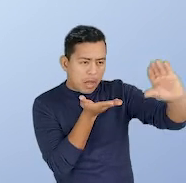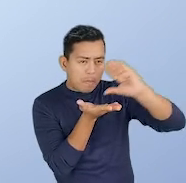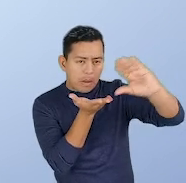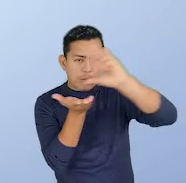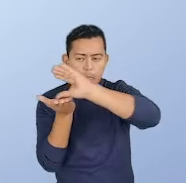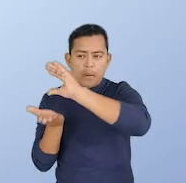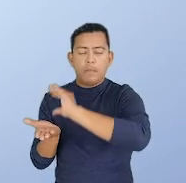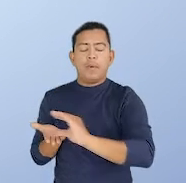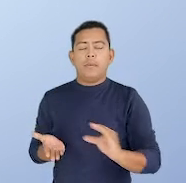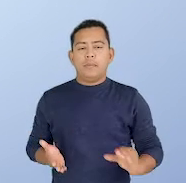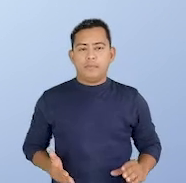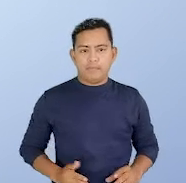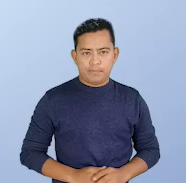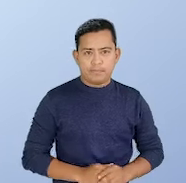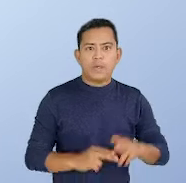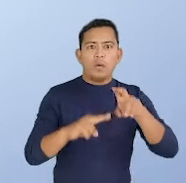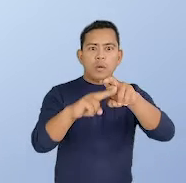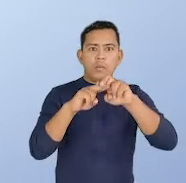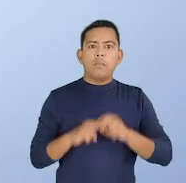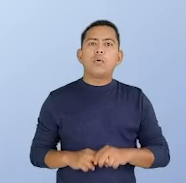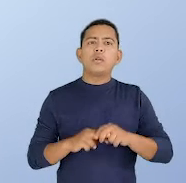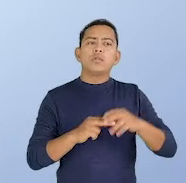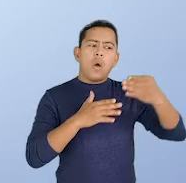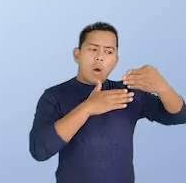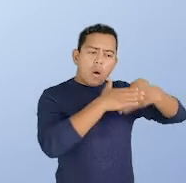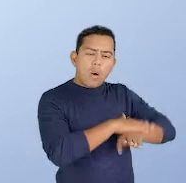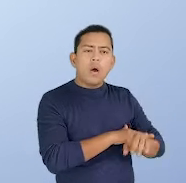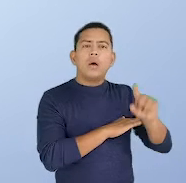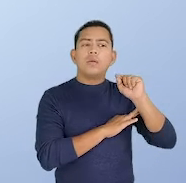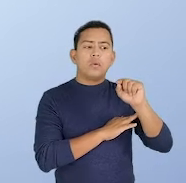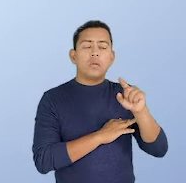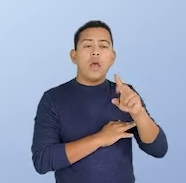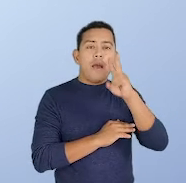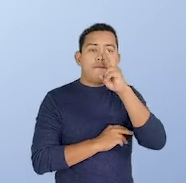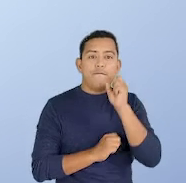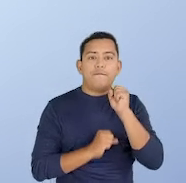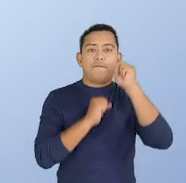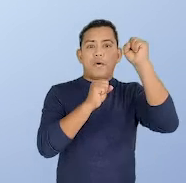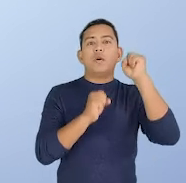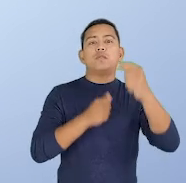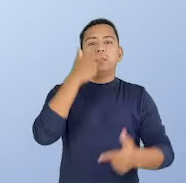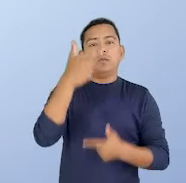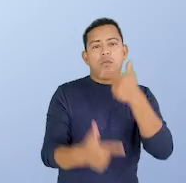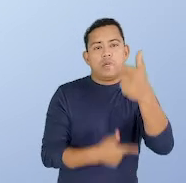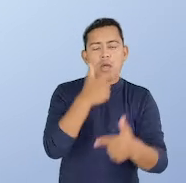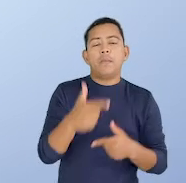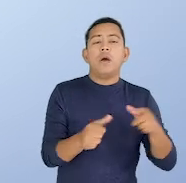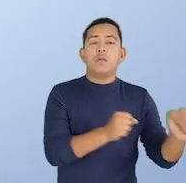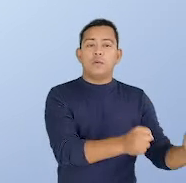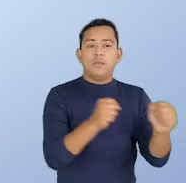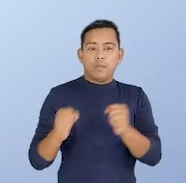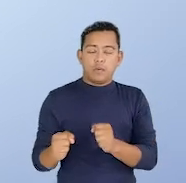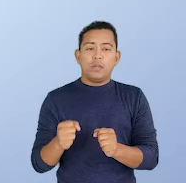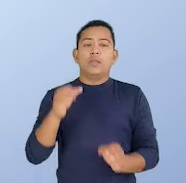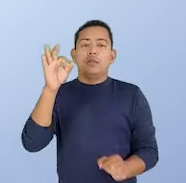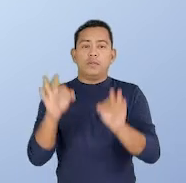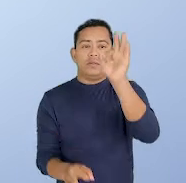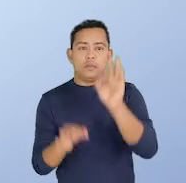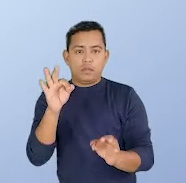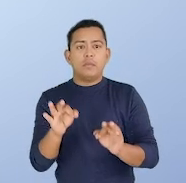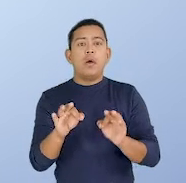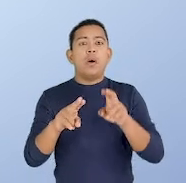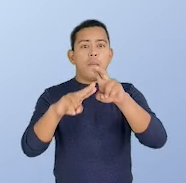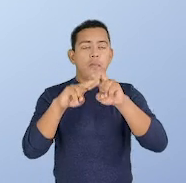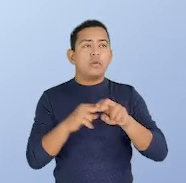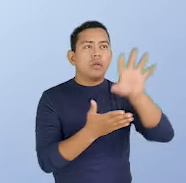do Judiciário. Esse fundo tem por finalidade fortalecer a dotação orçamentária do Poder Judiciário por meio